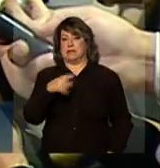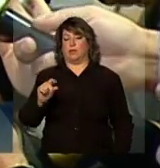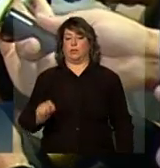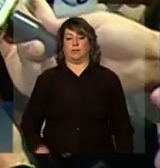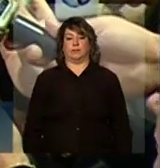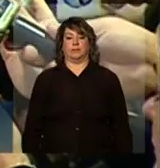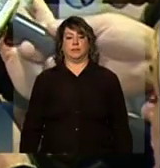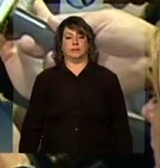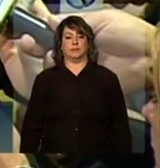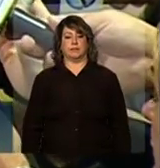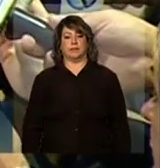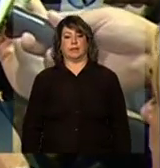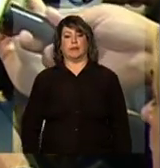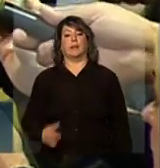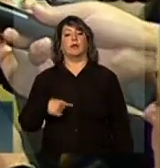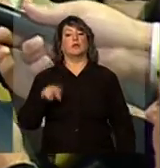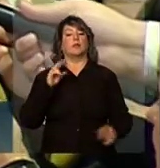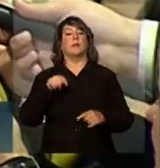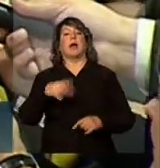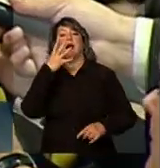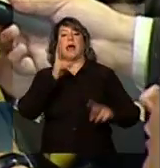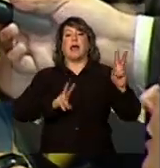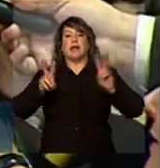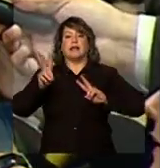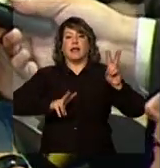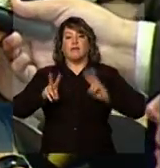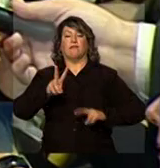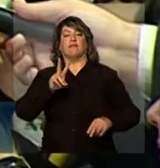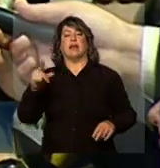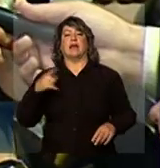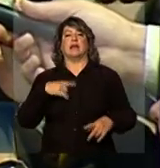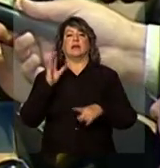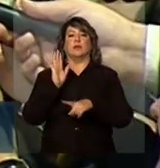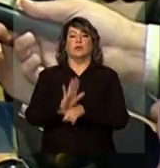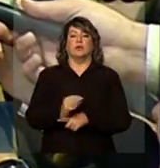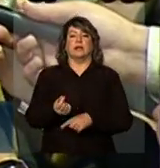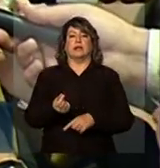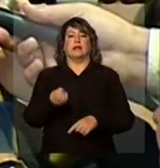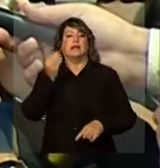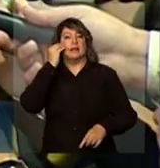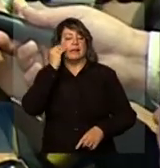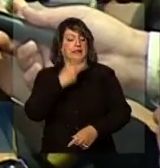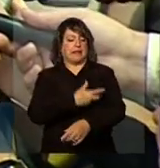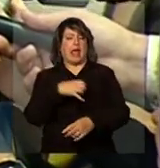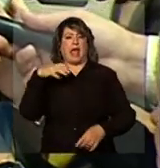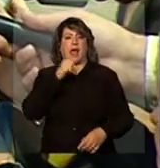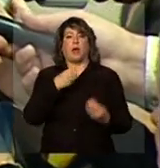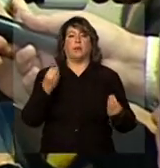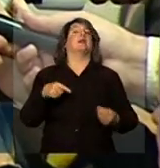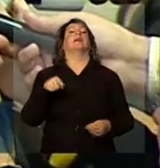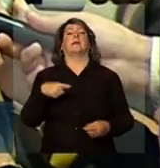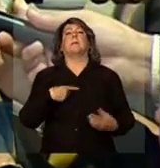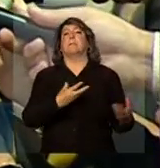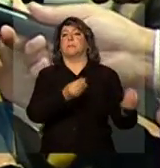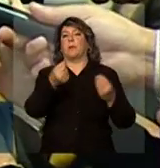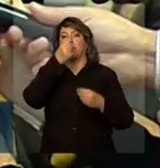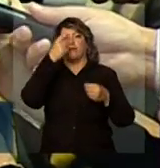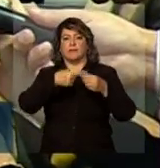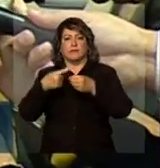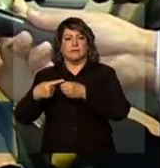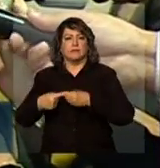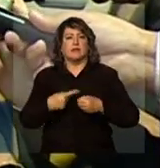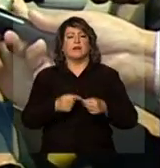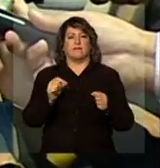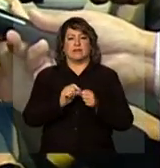estimulado o teste rápido sim as muitas prefeituras que são responsáveis pela operacionalização pela ação